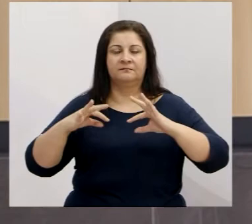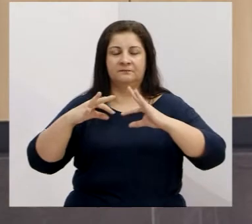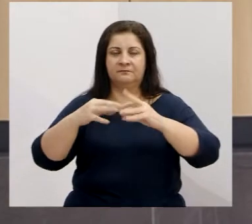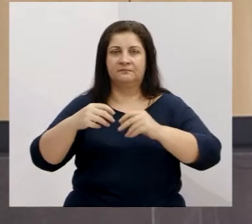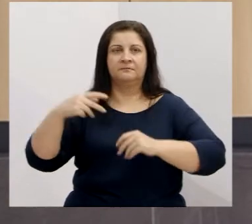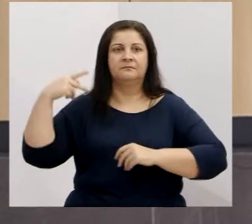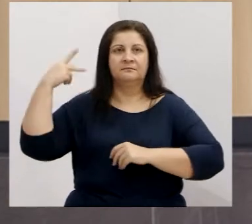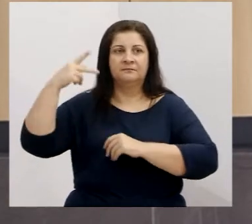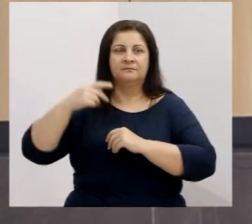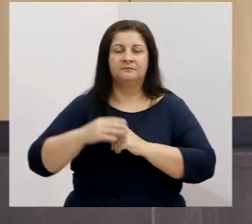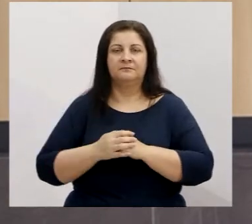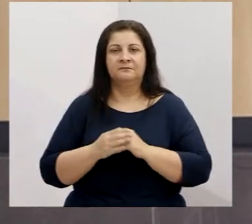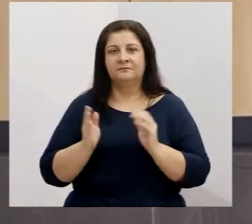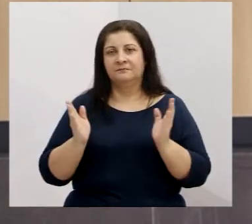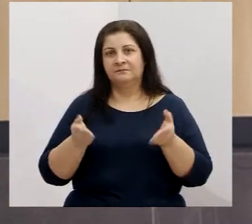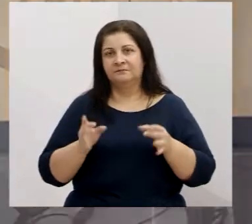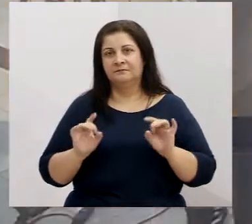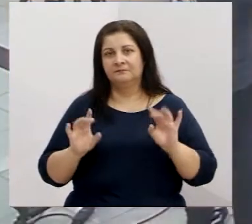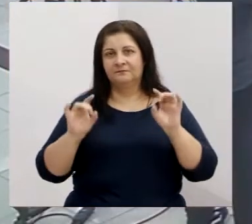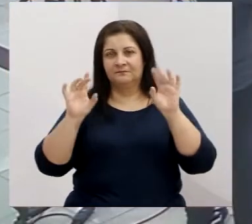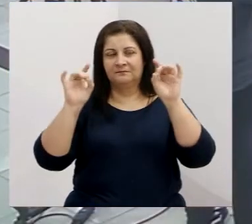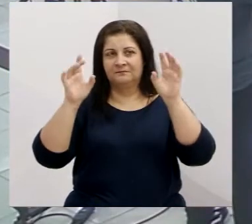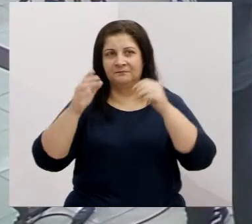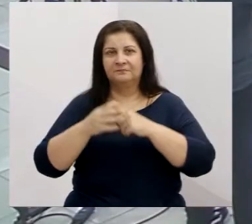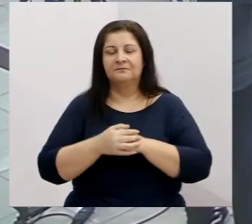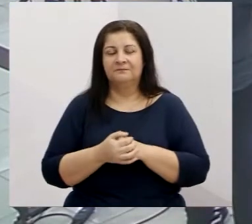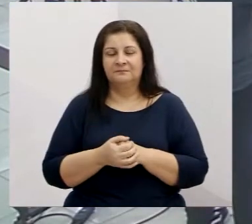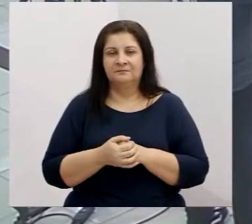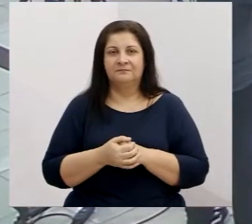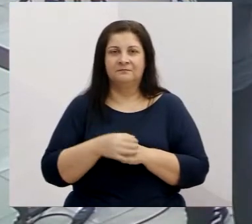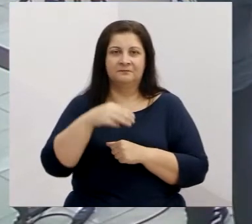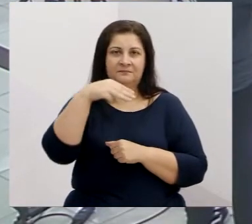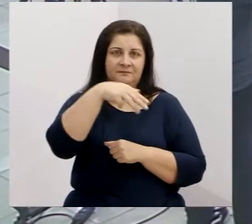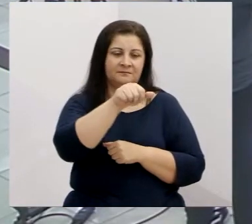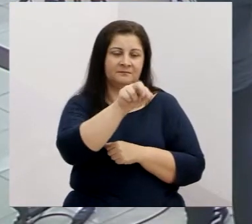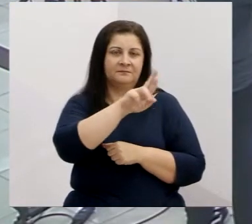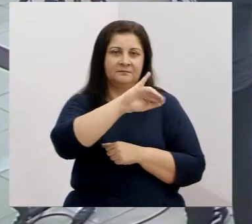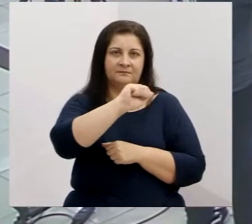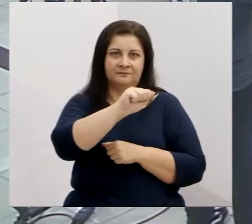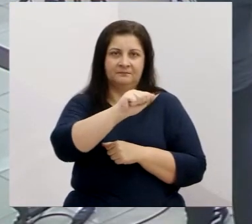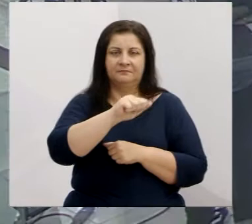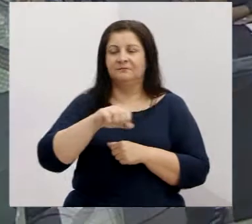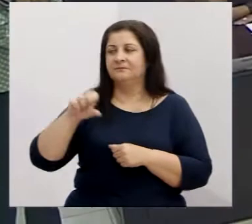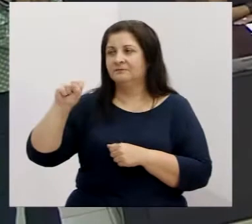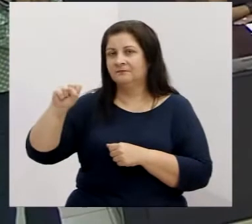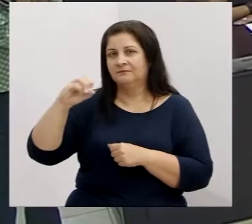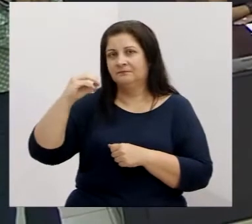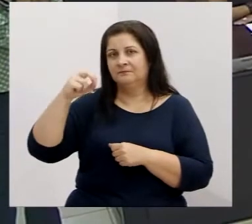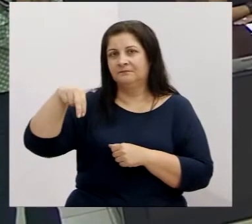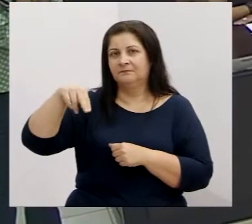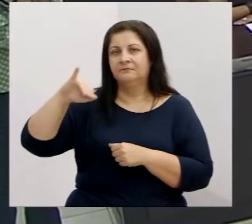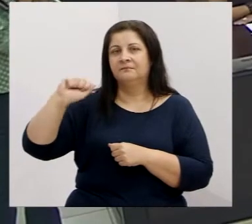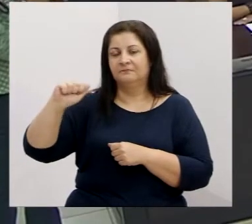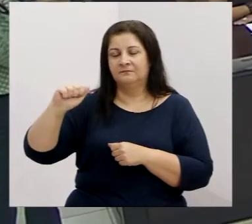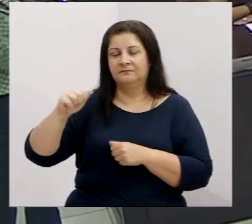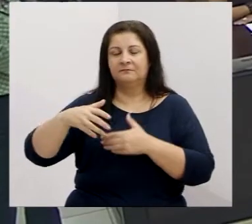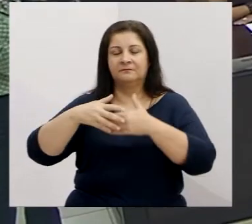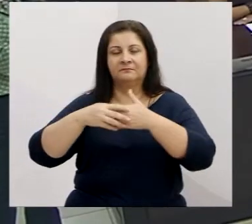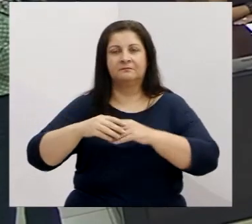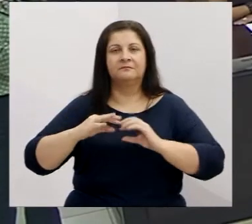todos os vereadores mas hoje forma muito especial também na figura da Maria Amélia e da Sônia nossas representantes aqui na Câmara